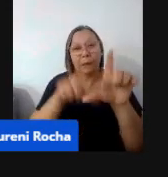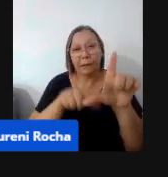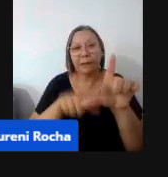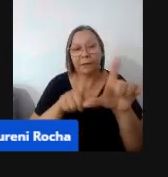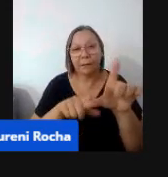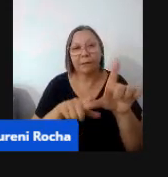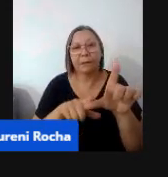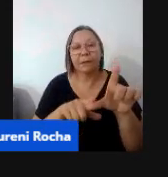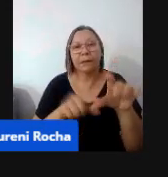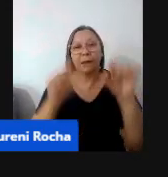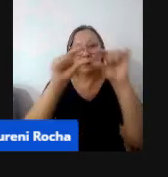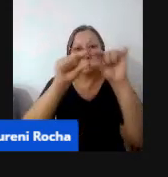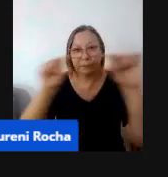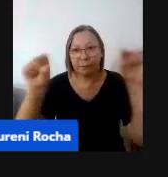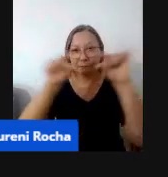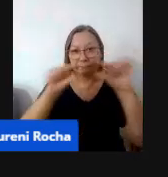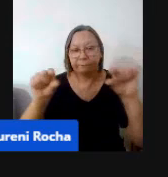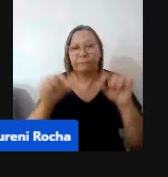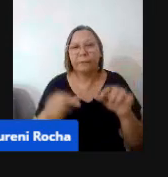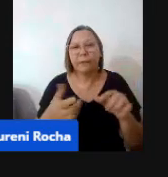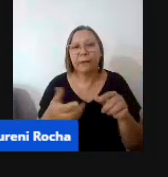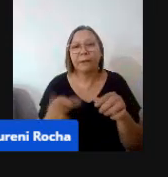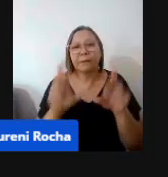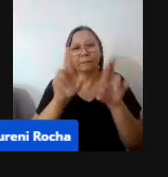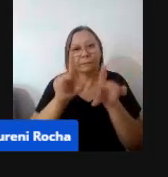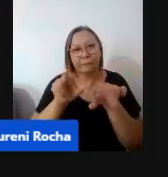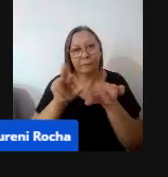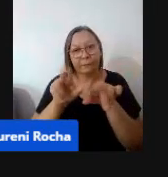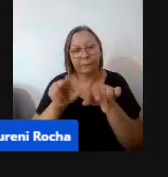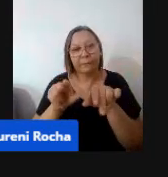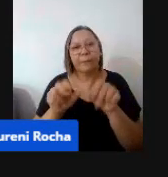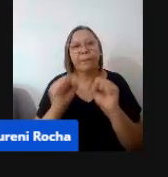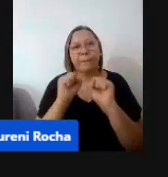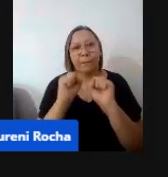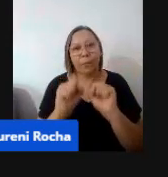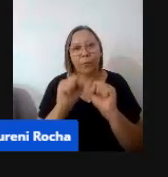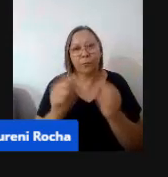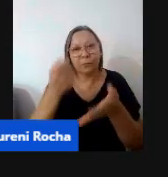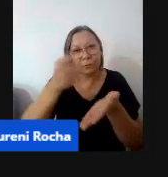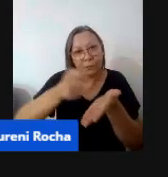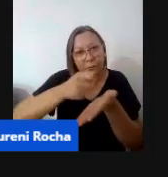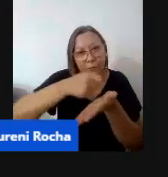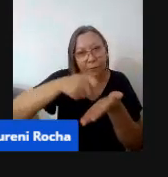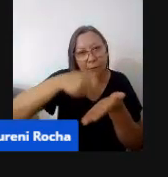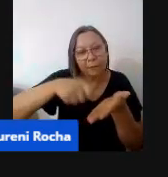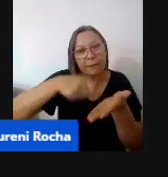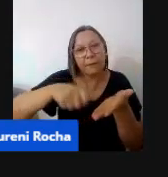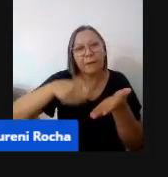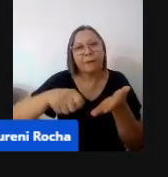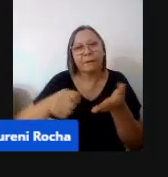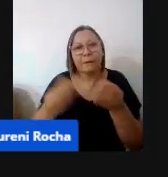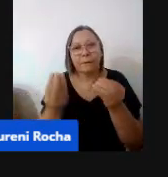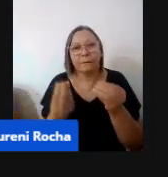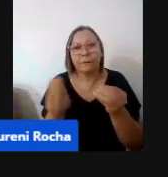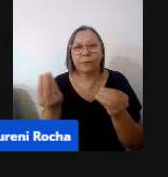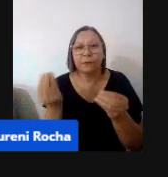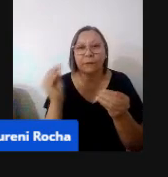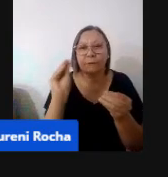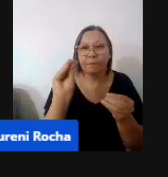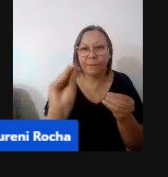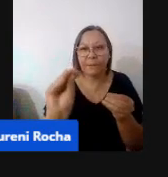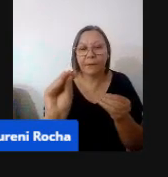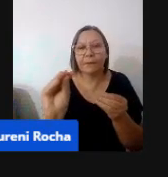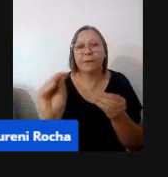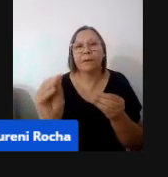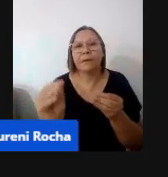apresentação. Então, você pode escrever o que você quiser, ou seja, vamos voltar aqui, ó, inserir um título. Eu cliquei